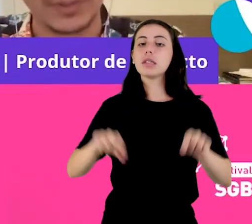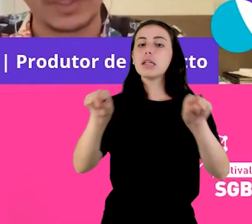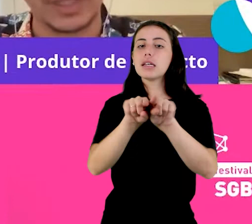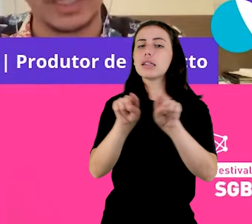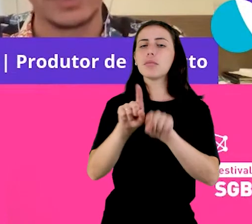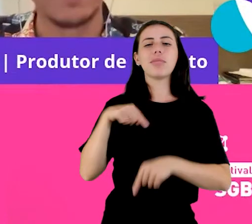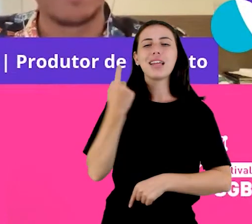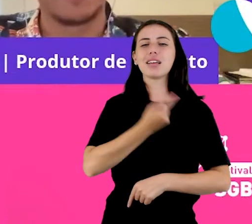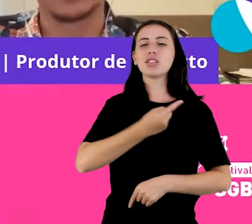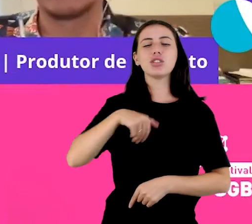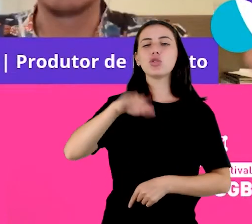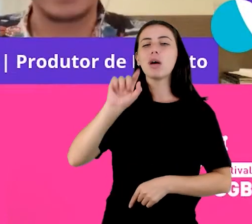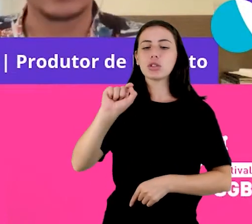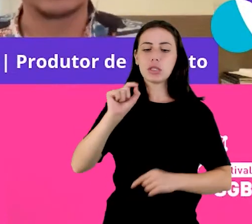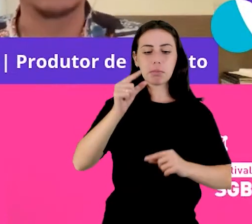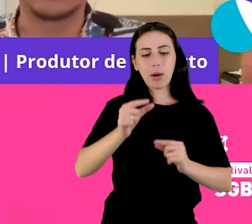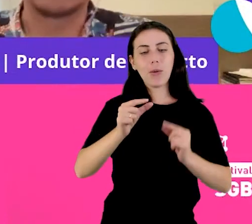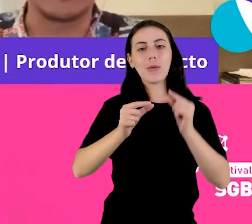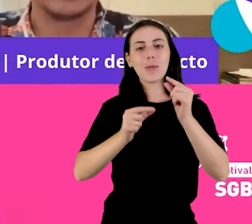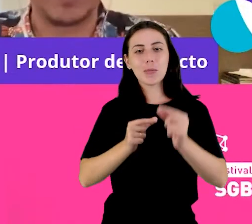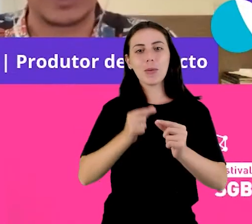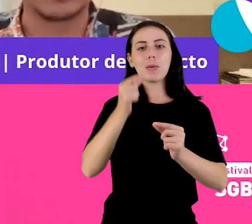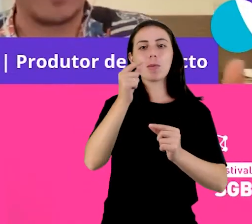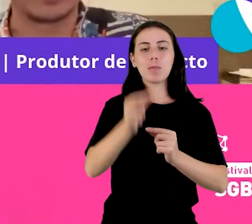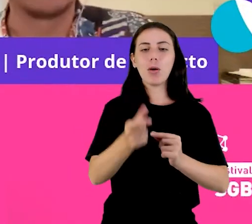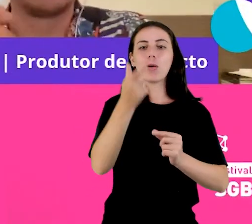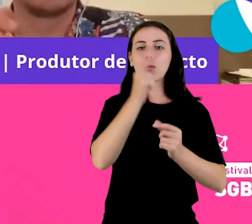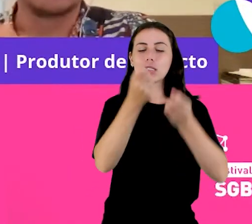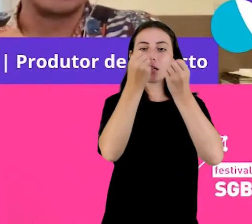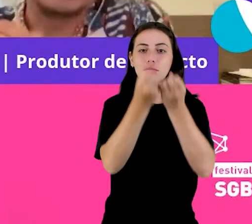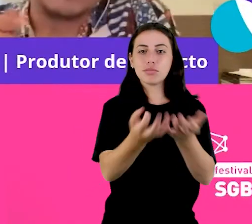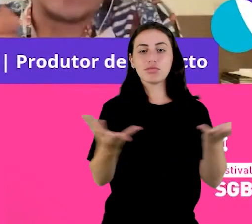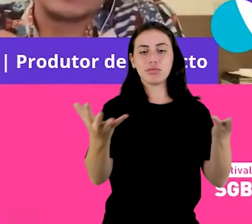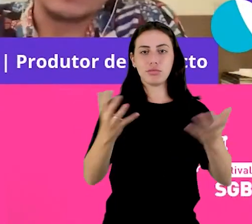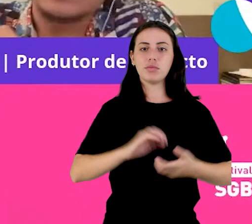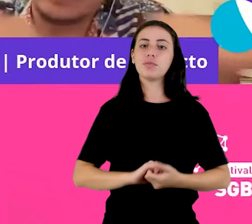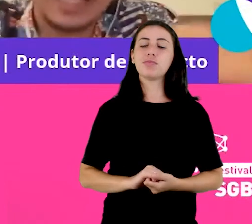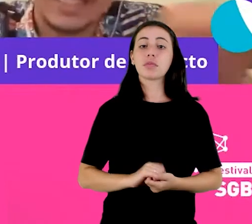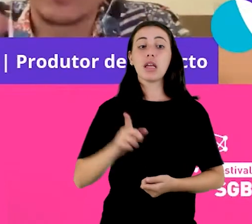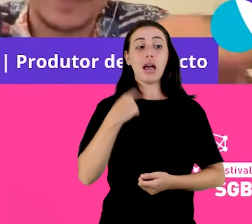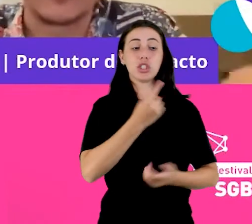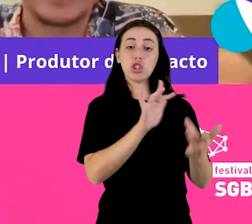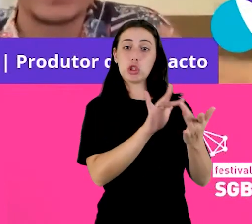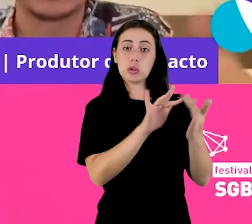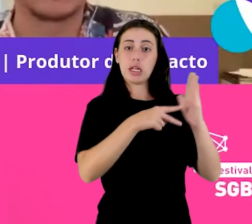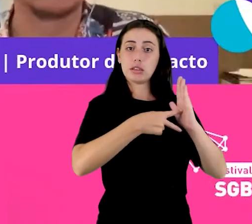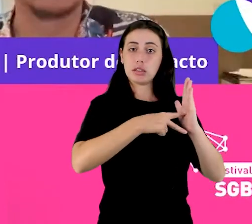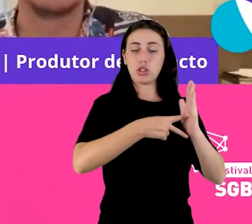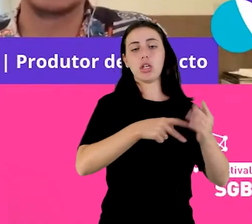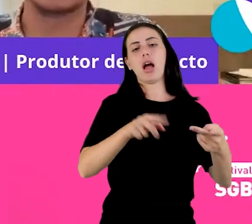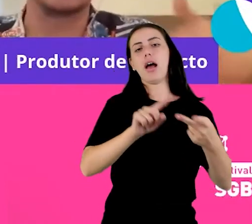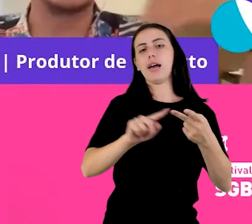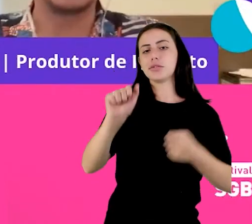os professores da sua rede. Então acontece, né? Não é o foco, mas pode acontecer, pode. A gente está muito mais ali, no trabalho de formiguinha, chegando para